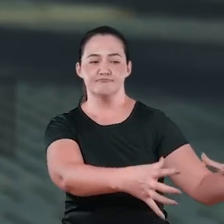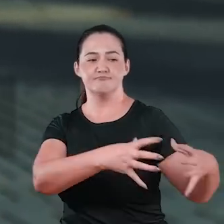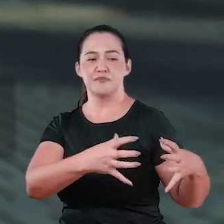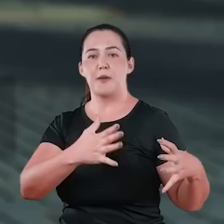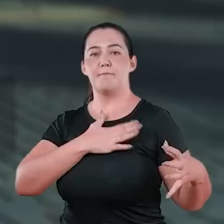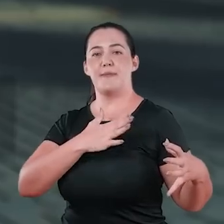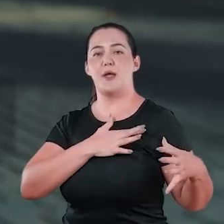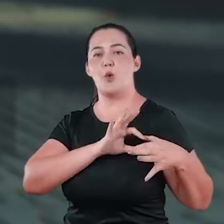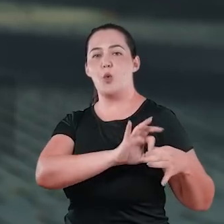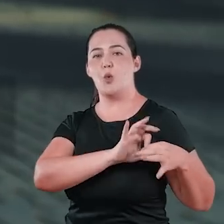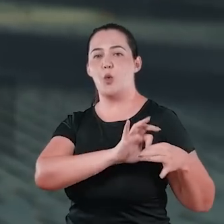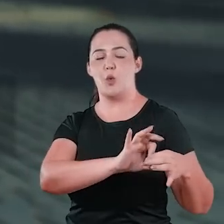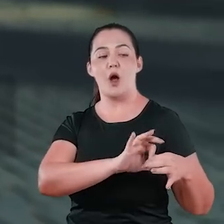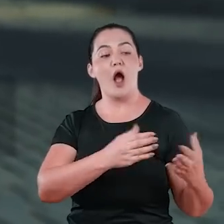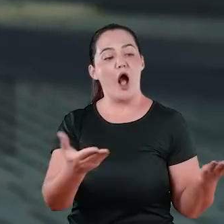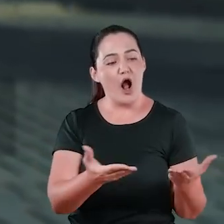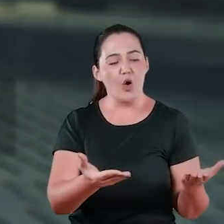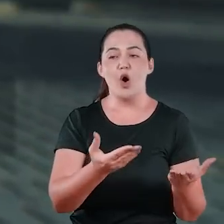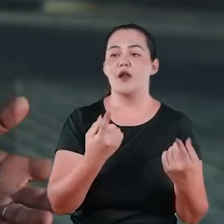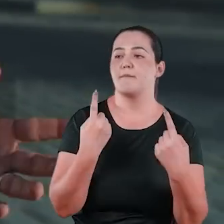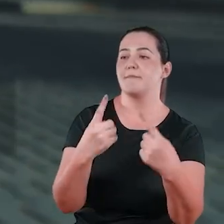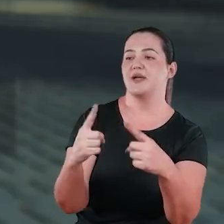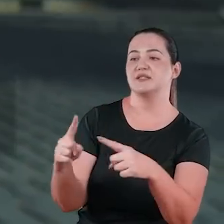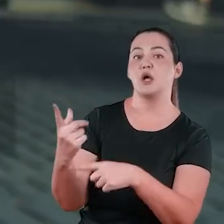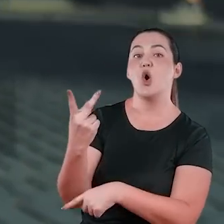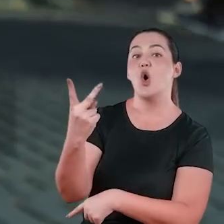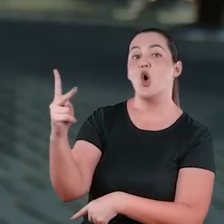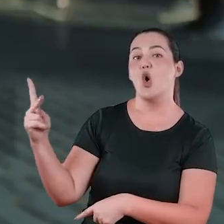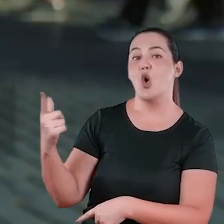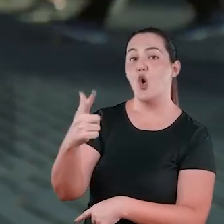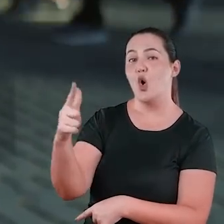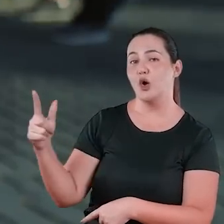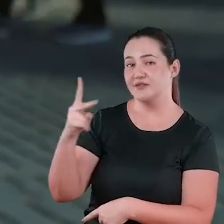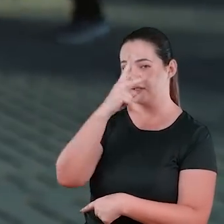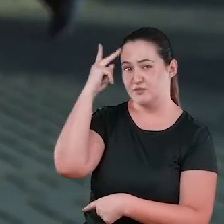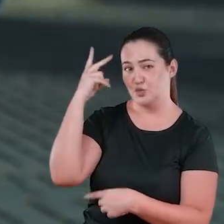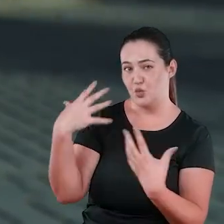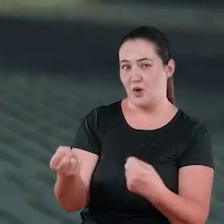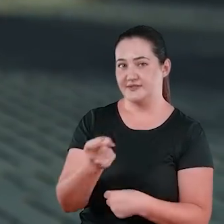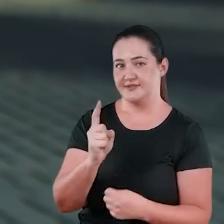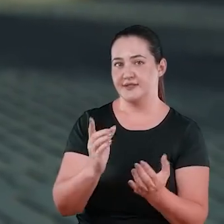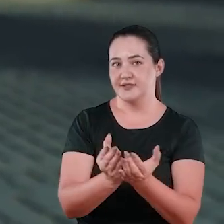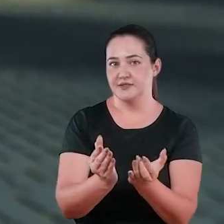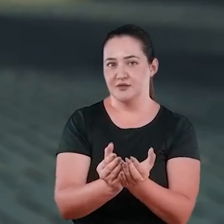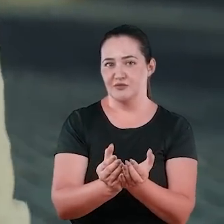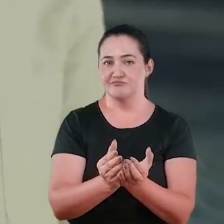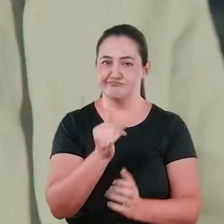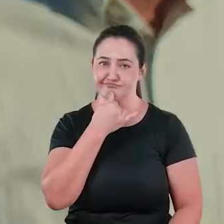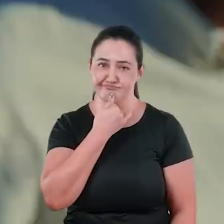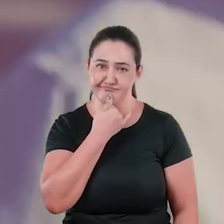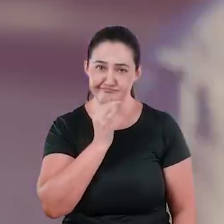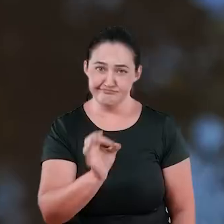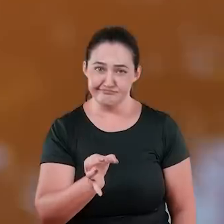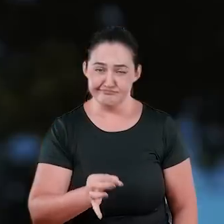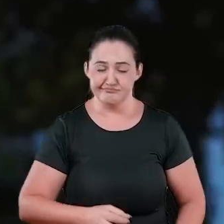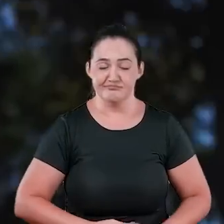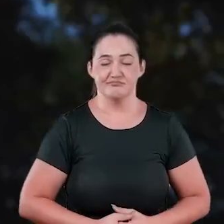Europa, perseguindo, em nome de Jesus, os seus opositores. Trágico, não é mesmo?